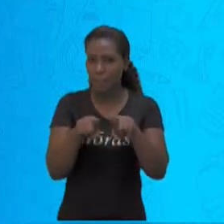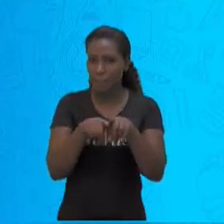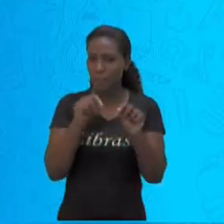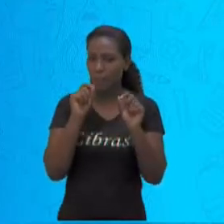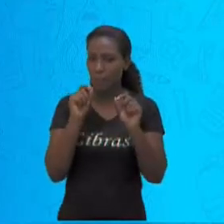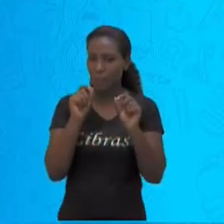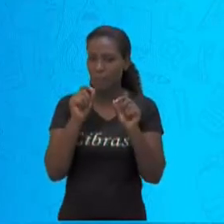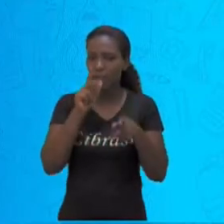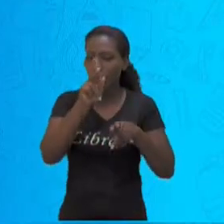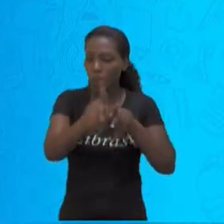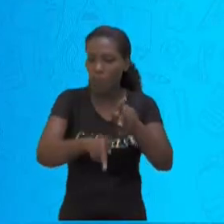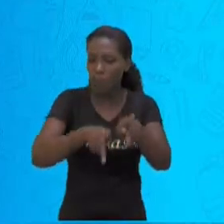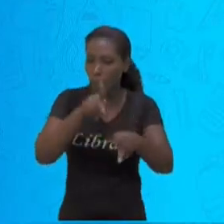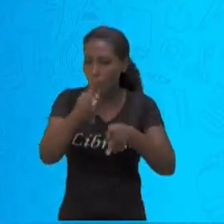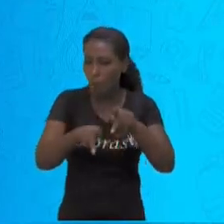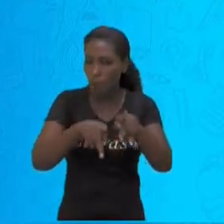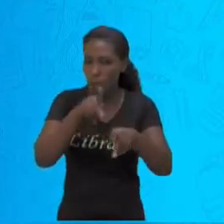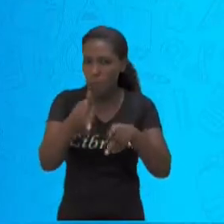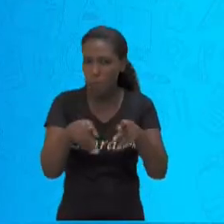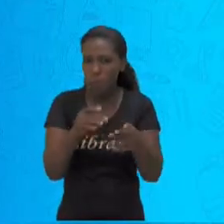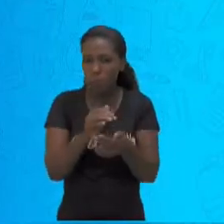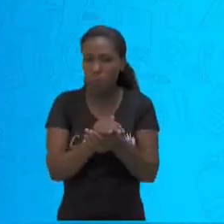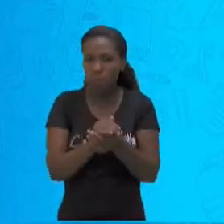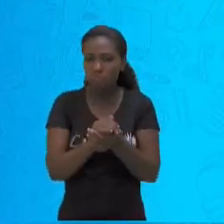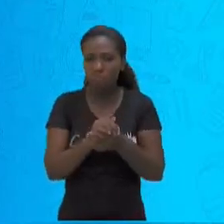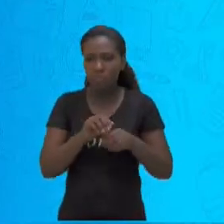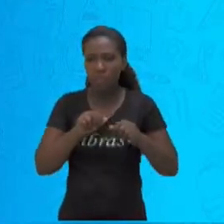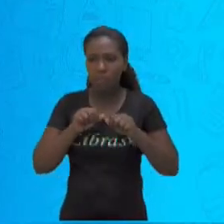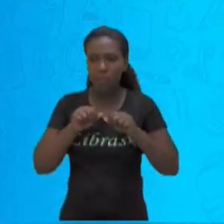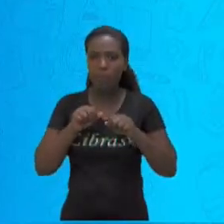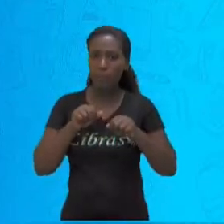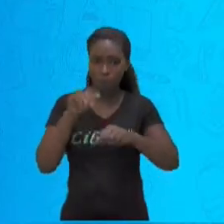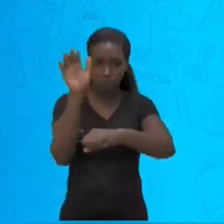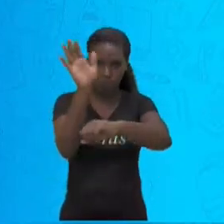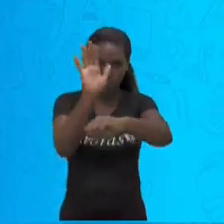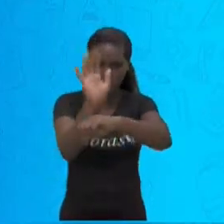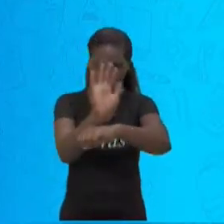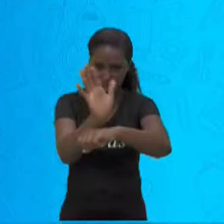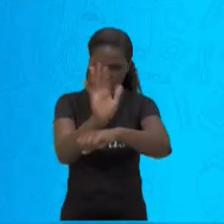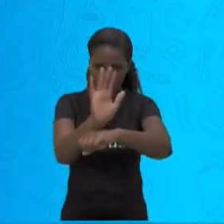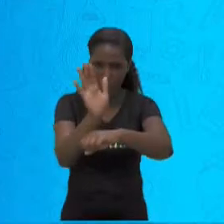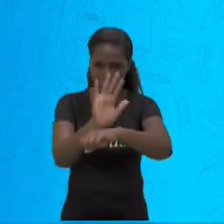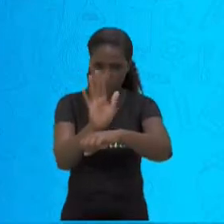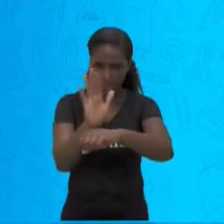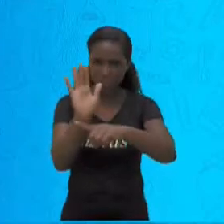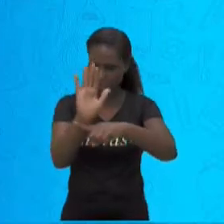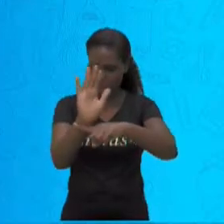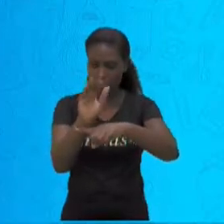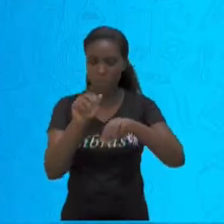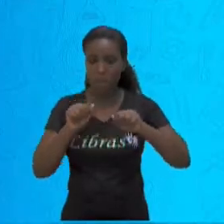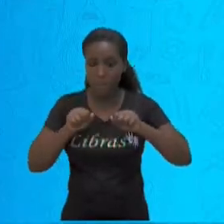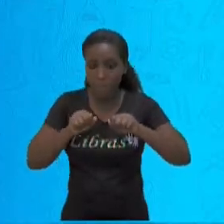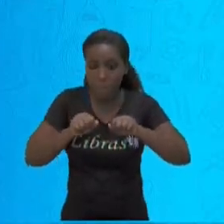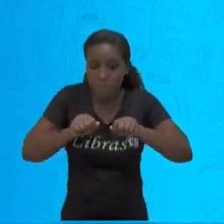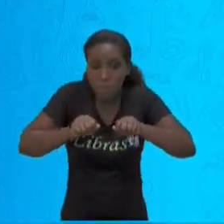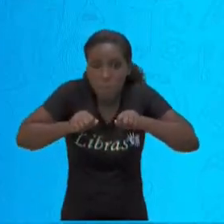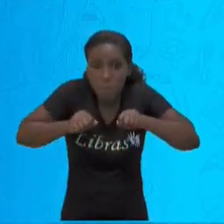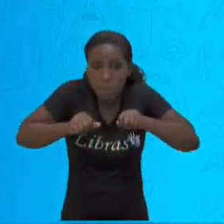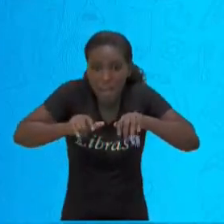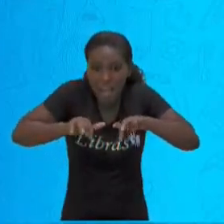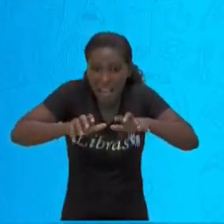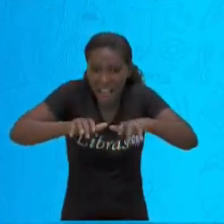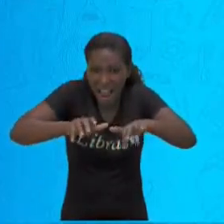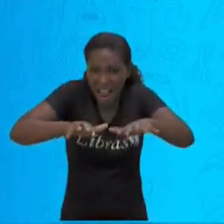à população de maneira tal que as pessoas vão em